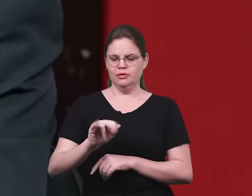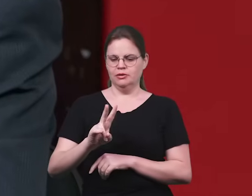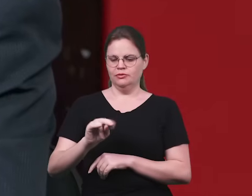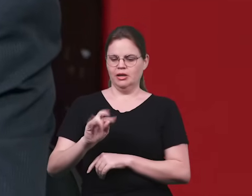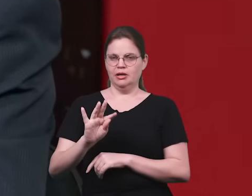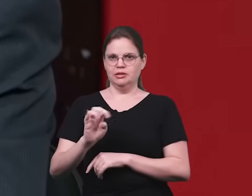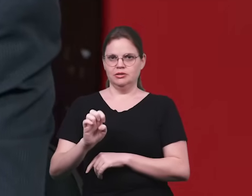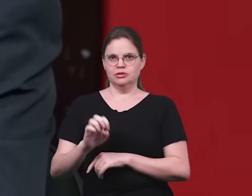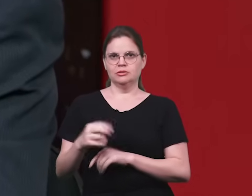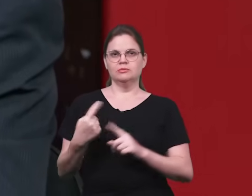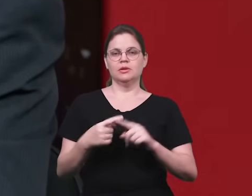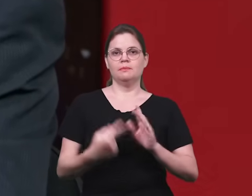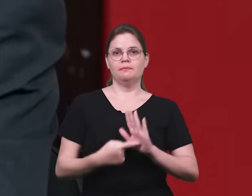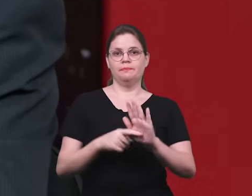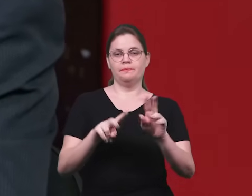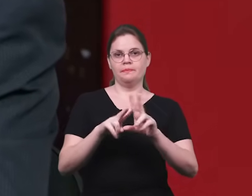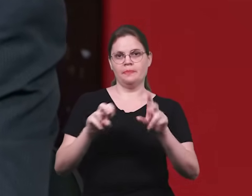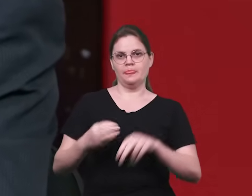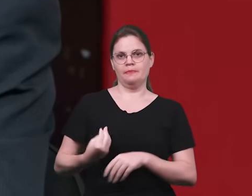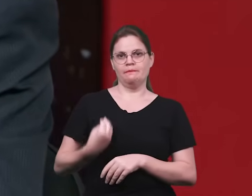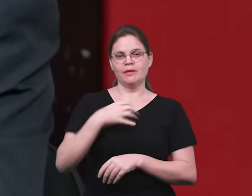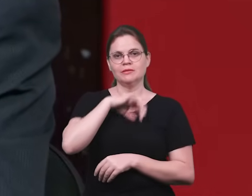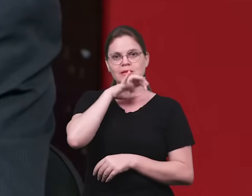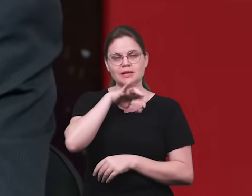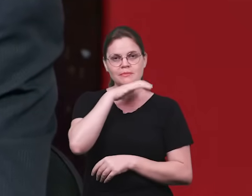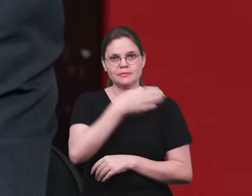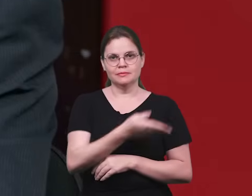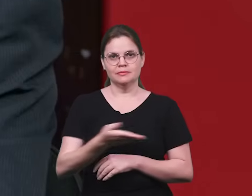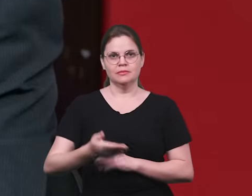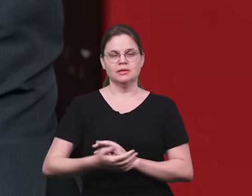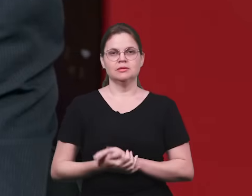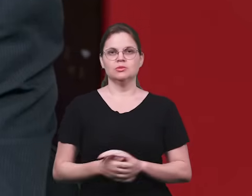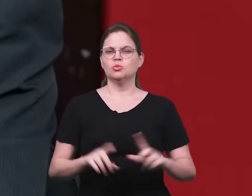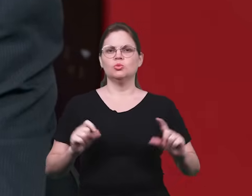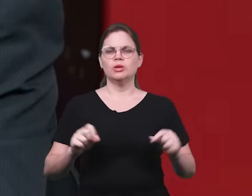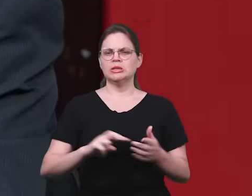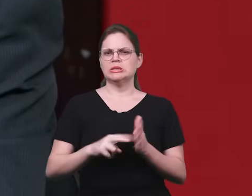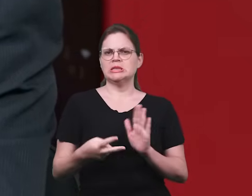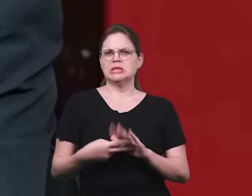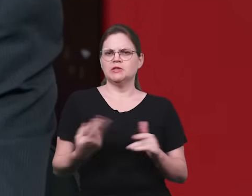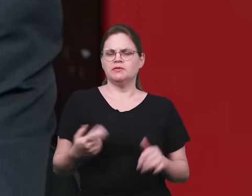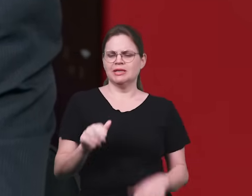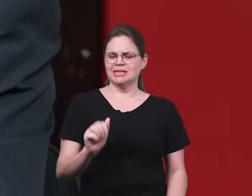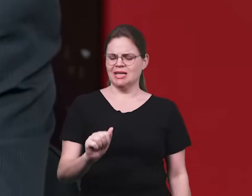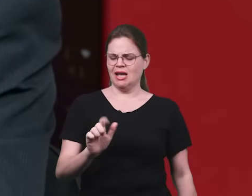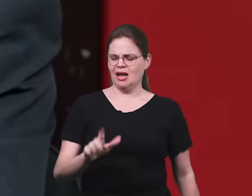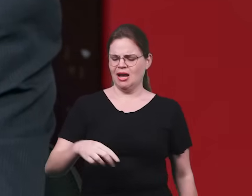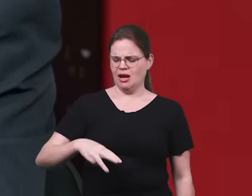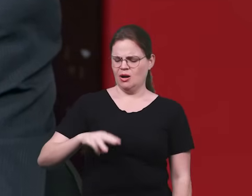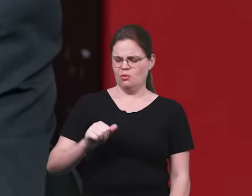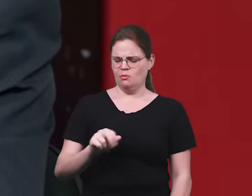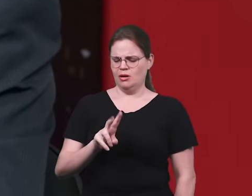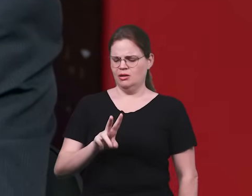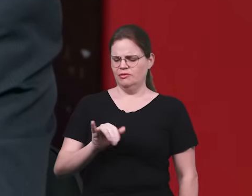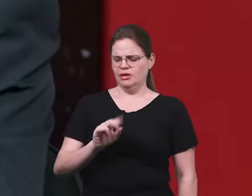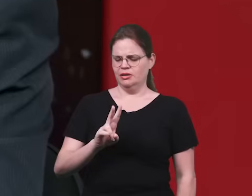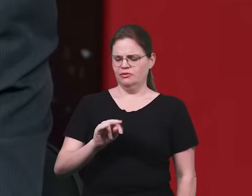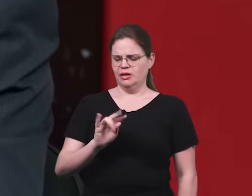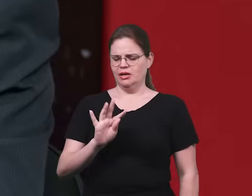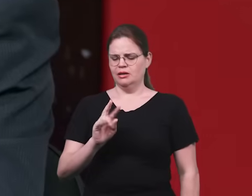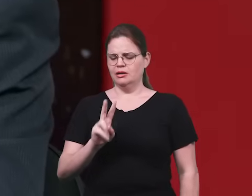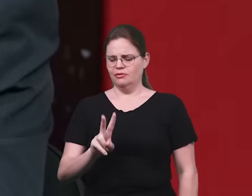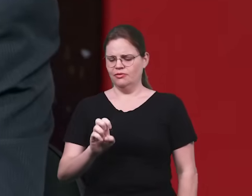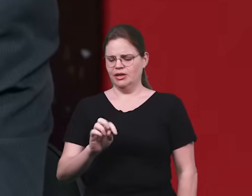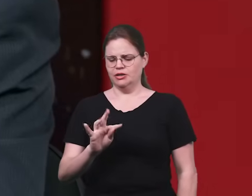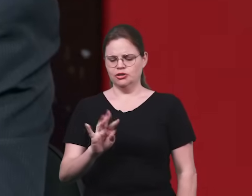vivos, né? O relato bíblico ele dá muita ênfase a isso. O que significaria de fato, né, essa alma vivente,